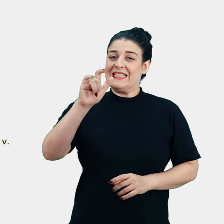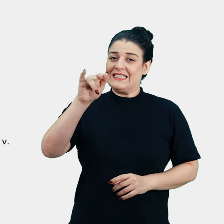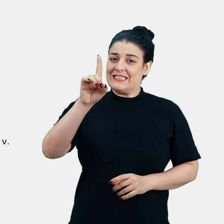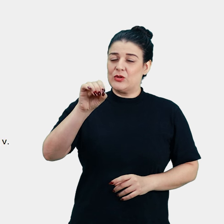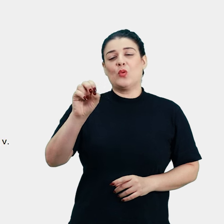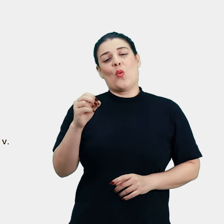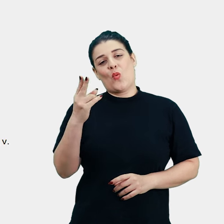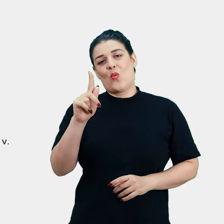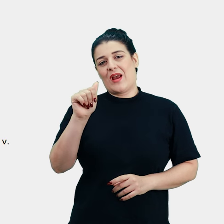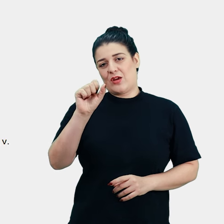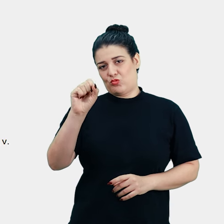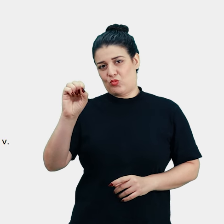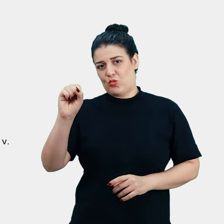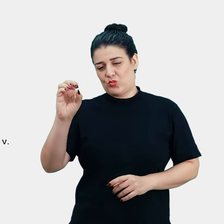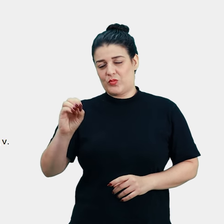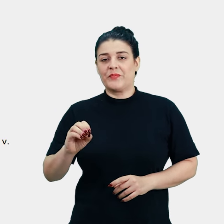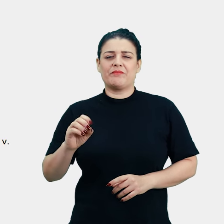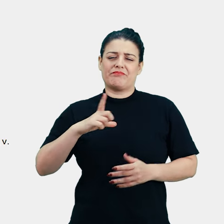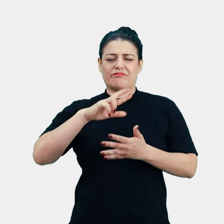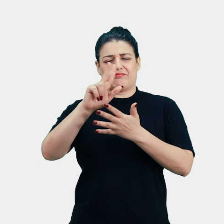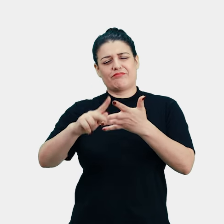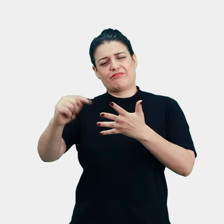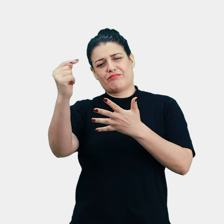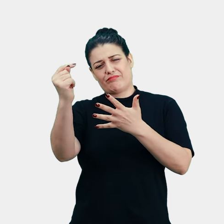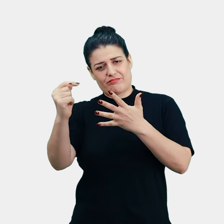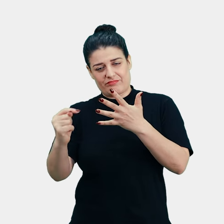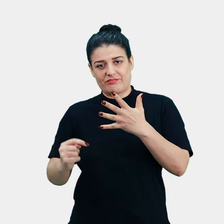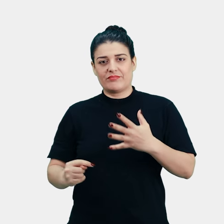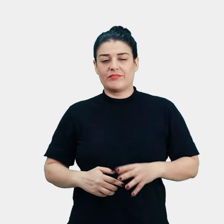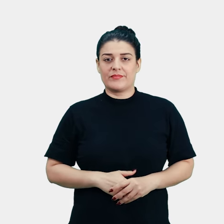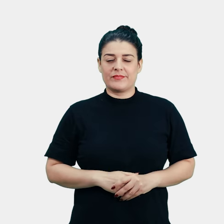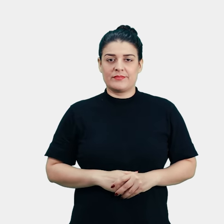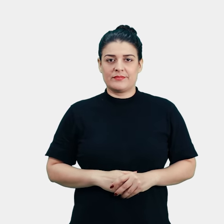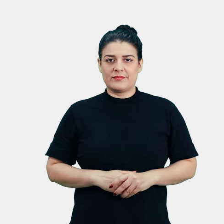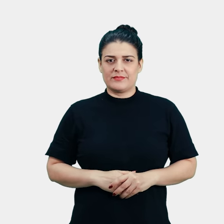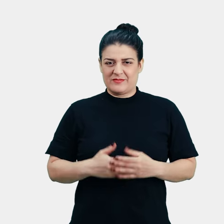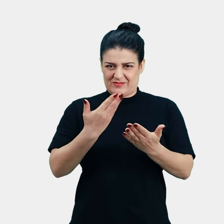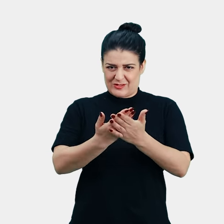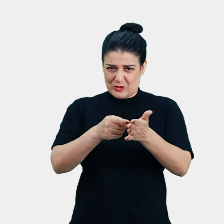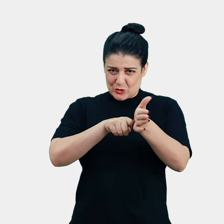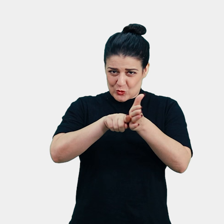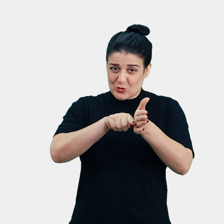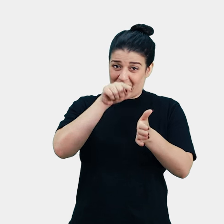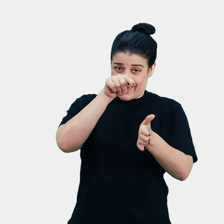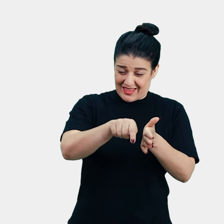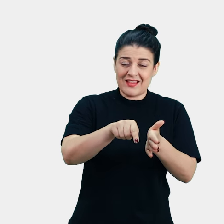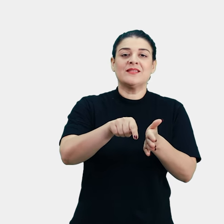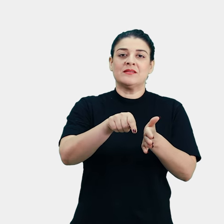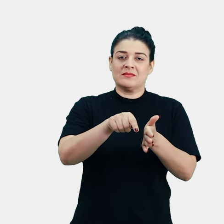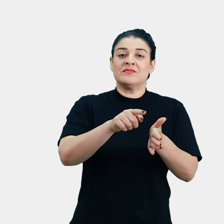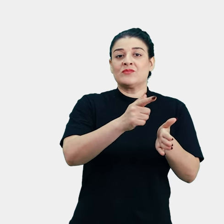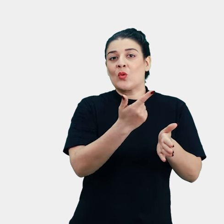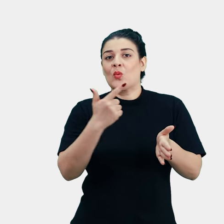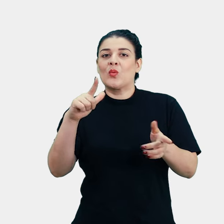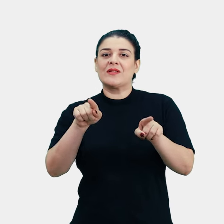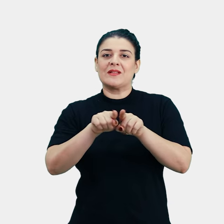com fase gasosa, dentre outras, tá? Além de estudos de deseplicação, nós temos